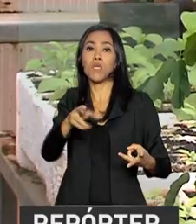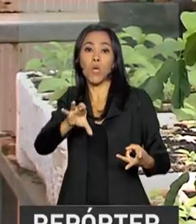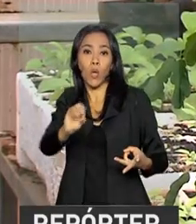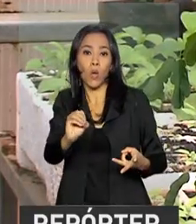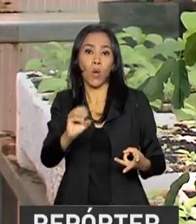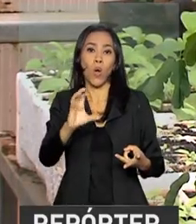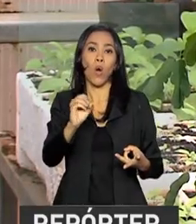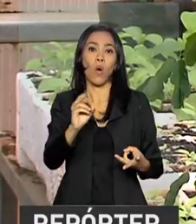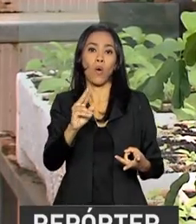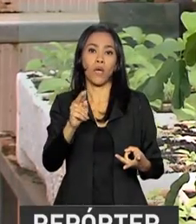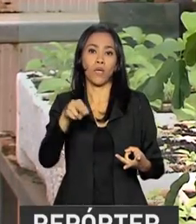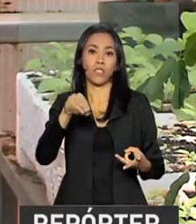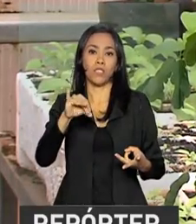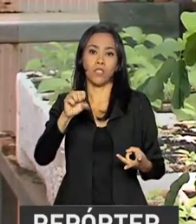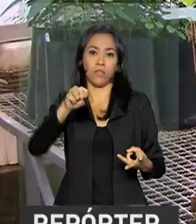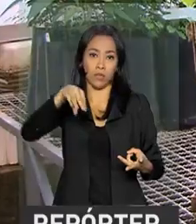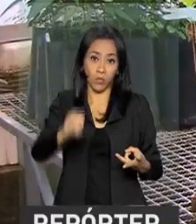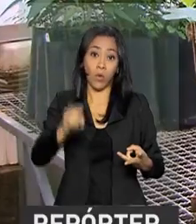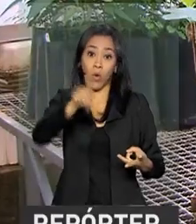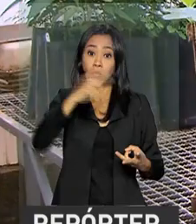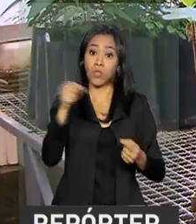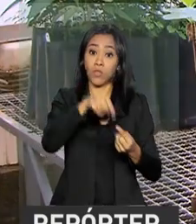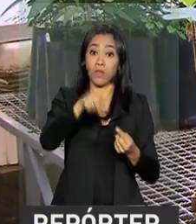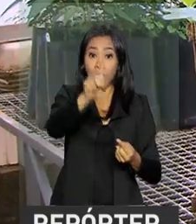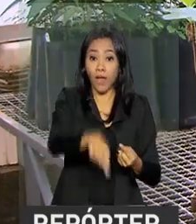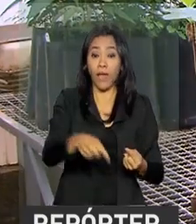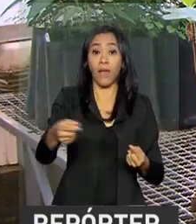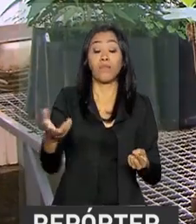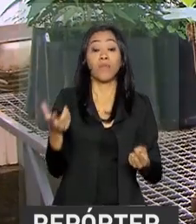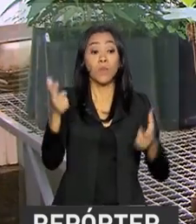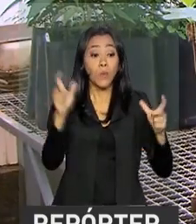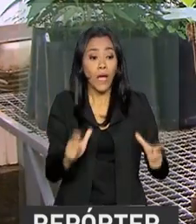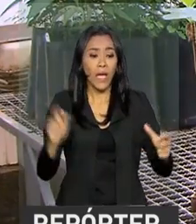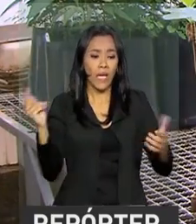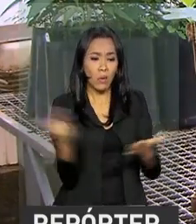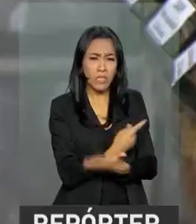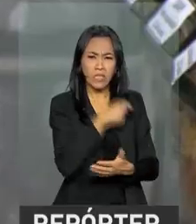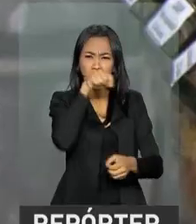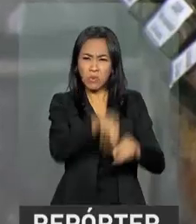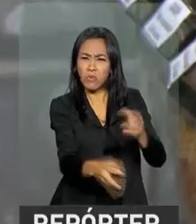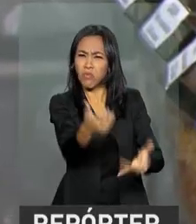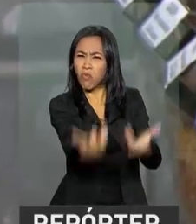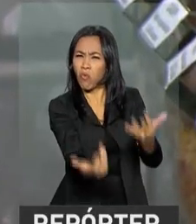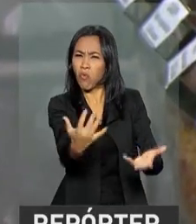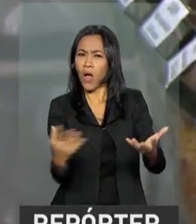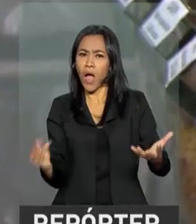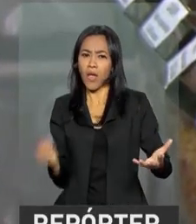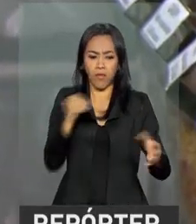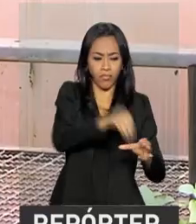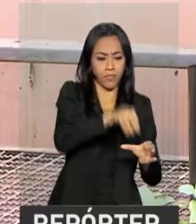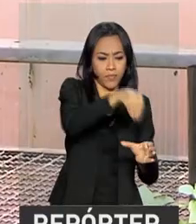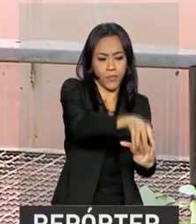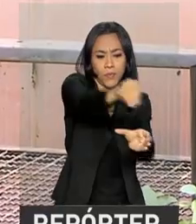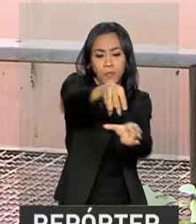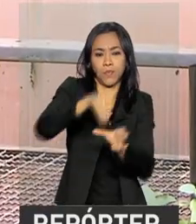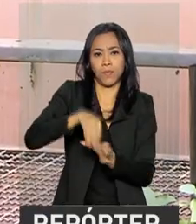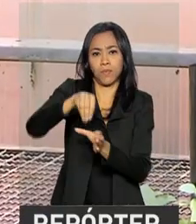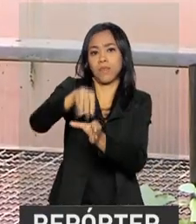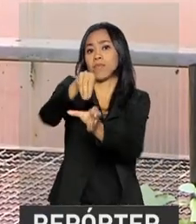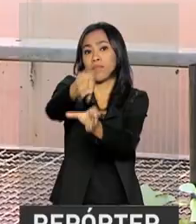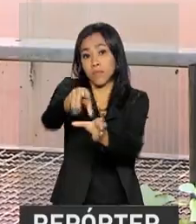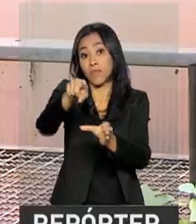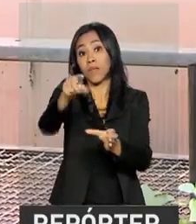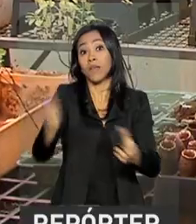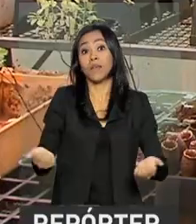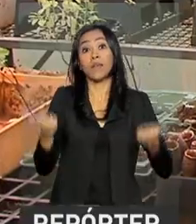prioridades é coletar espécies em áreas sujeitas à degradação ambiental compor um banco genético e devolver aos